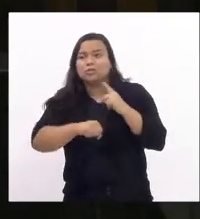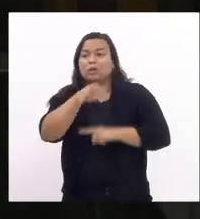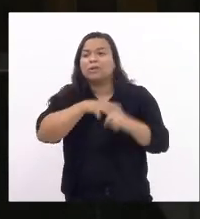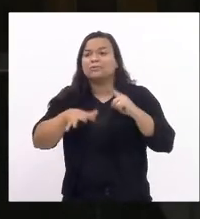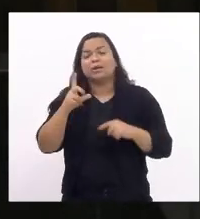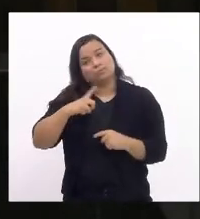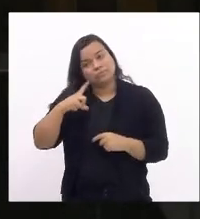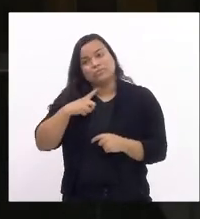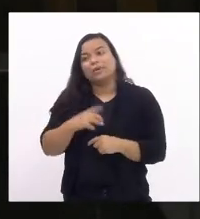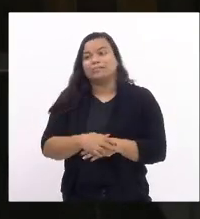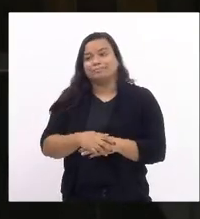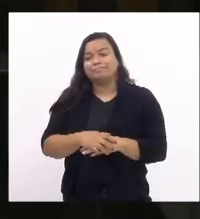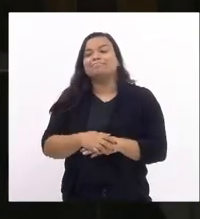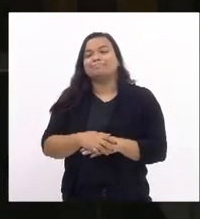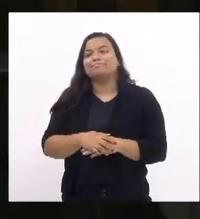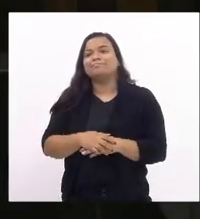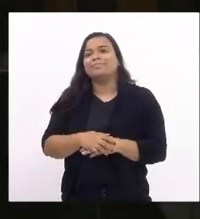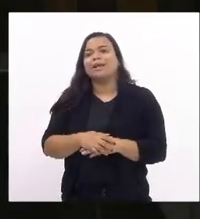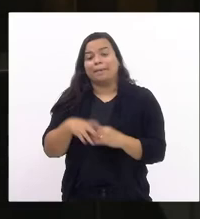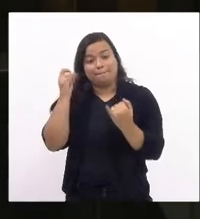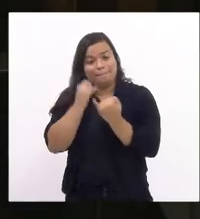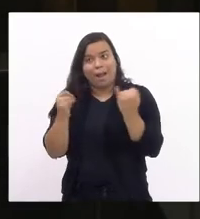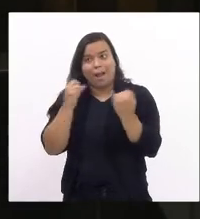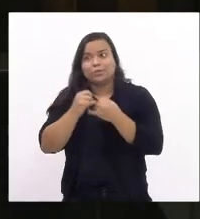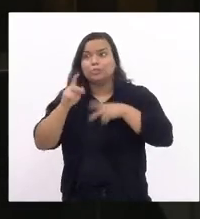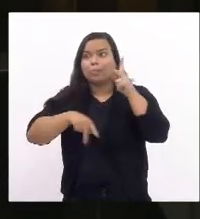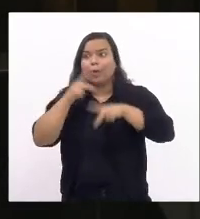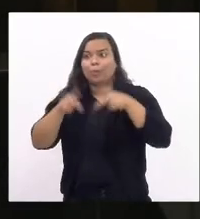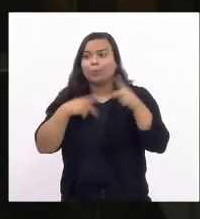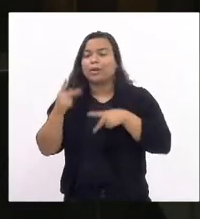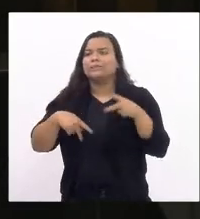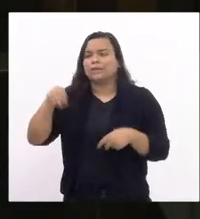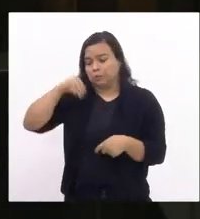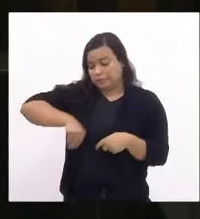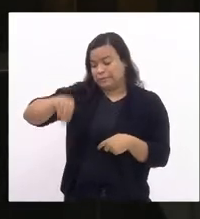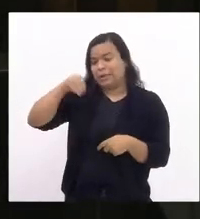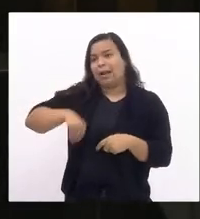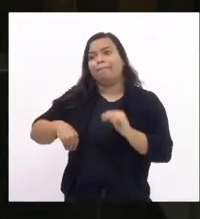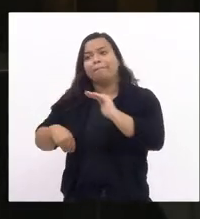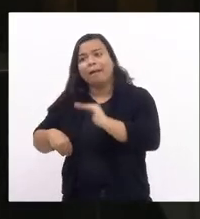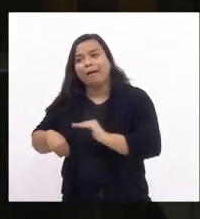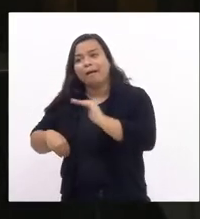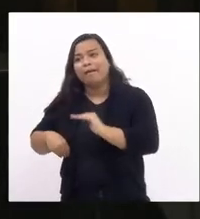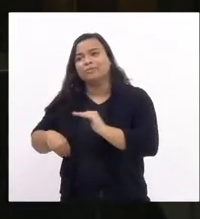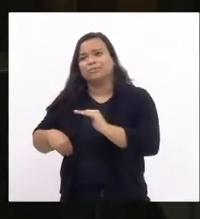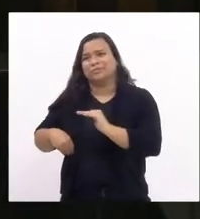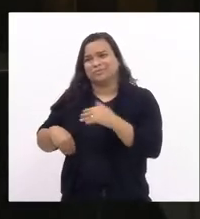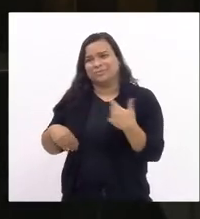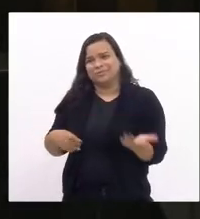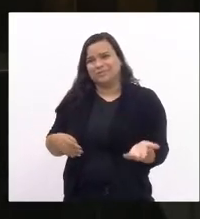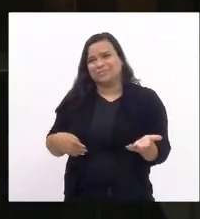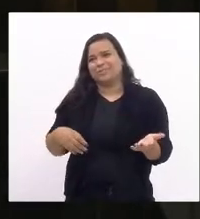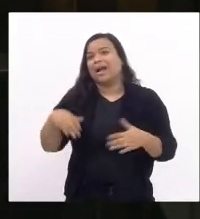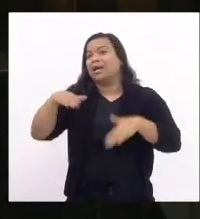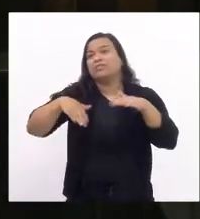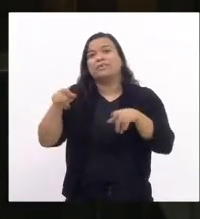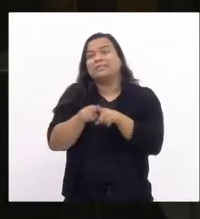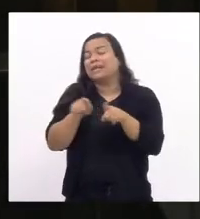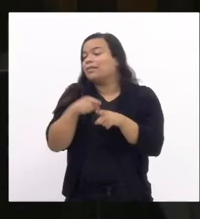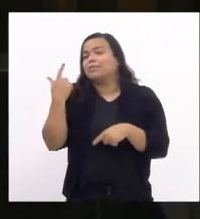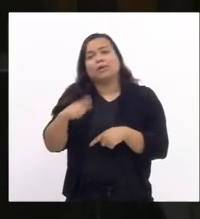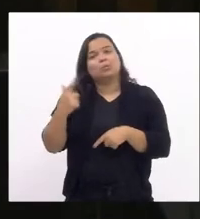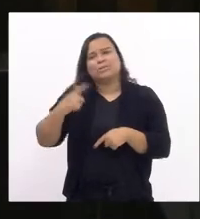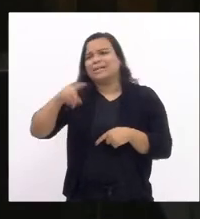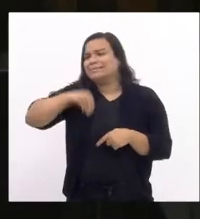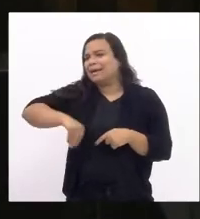em que uma parcela da população ganha salários tão baixos ou tem rendas tão baixas, porque nem o salário tem, porque trabalham na